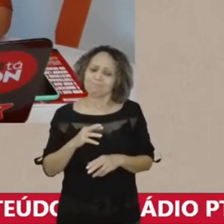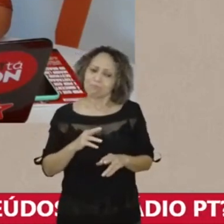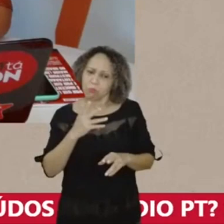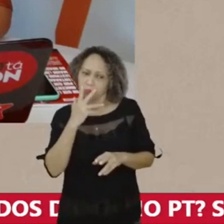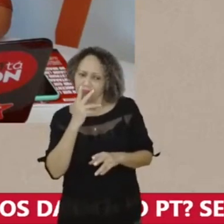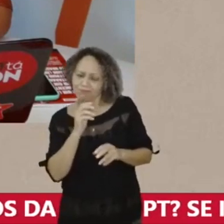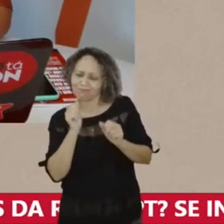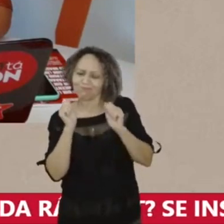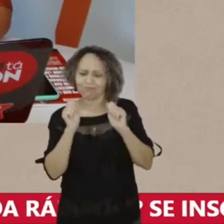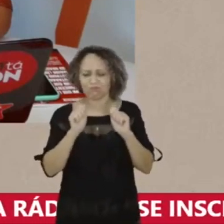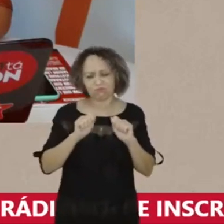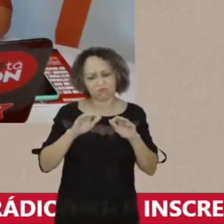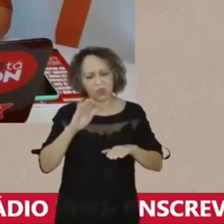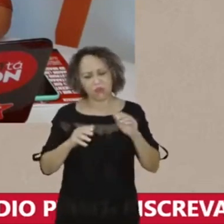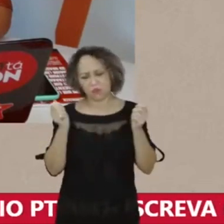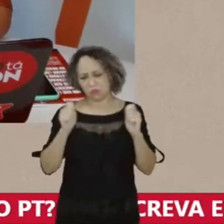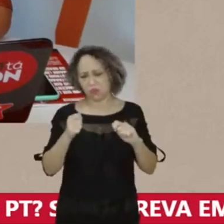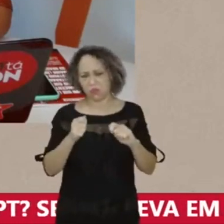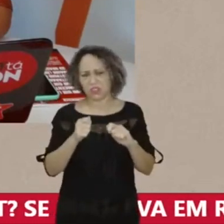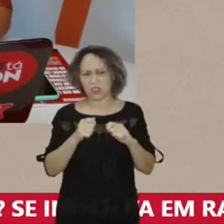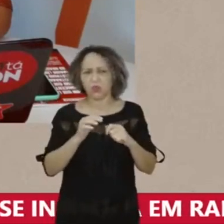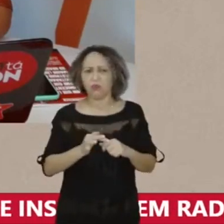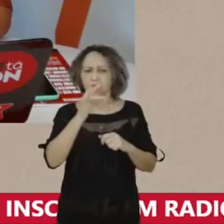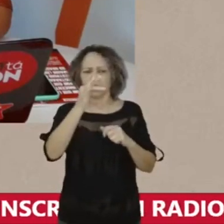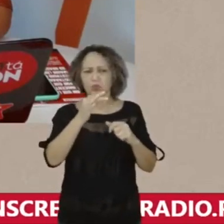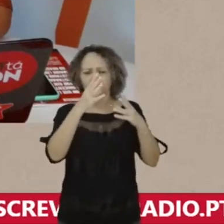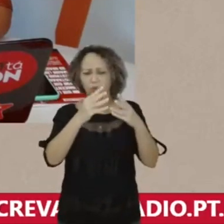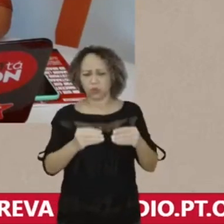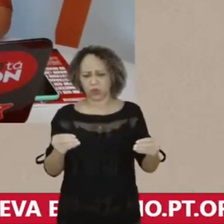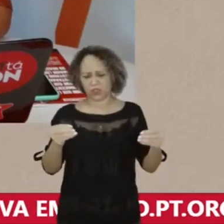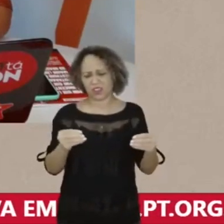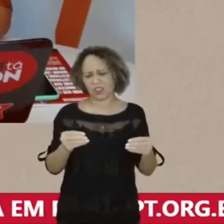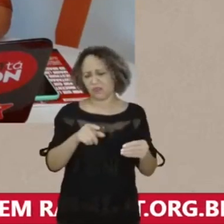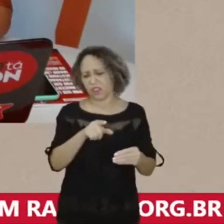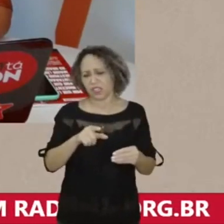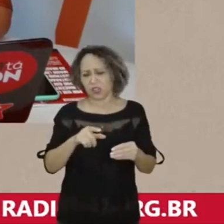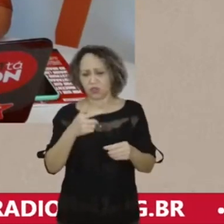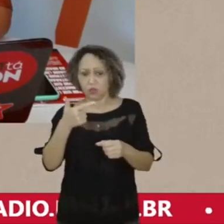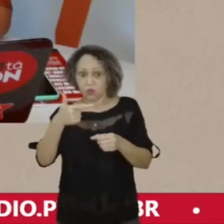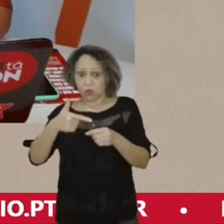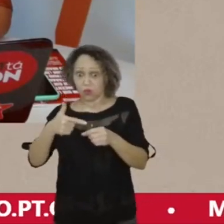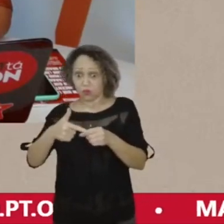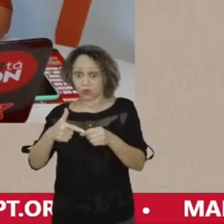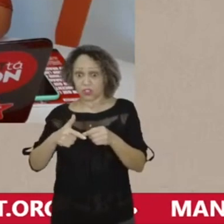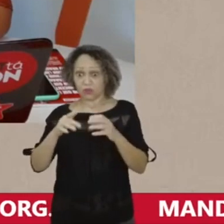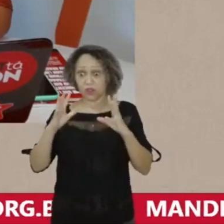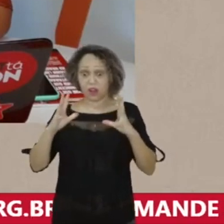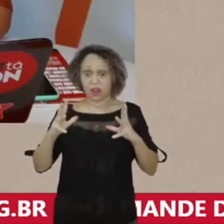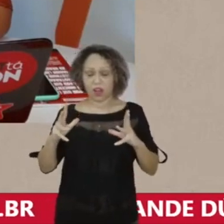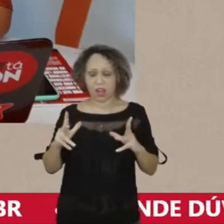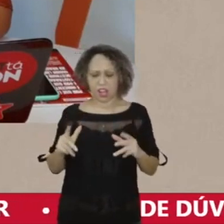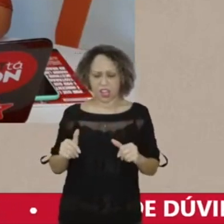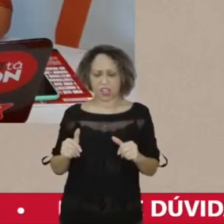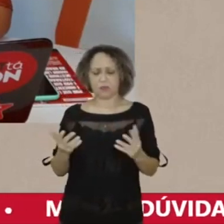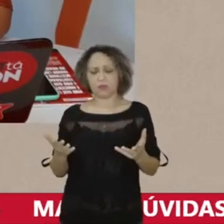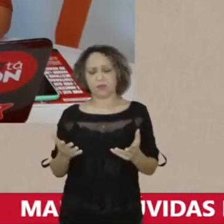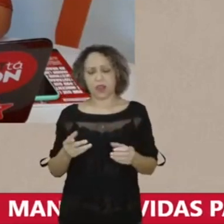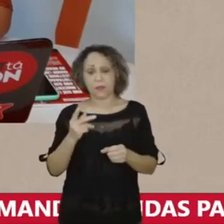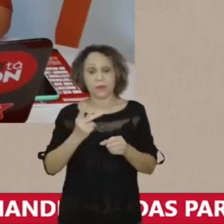dando, digamos assim, sendo substituída aí, por combustíveis limpos, né, dentro do processo de transição energética. A Petrobras precisaria estar